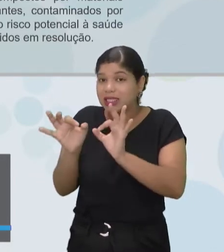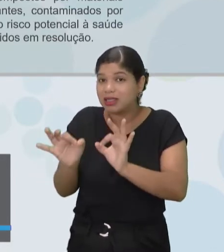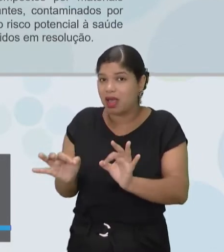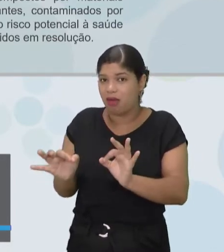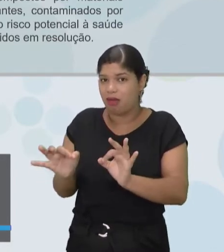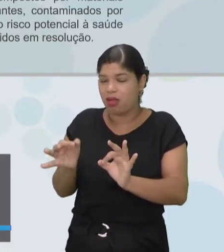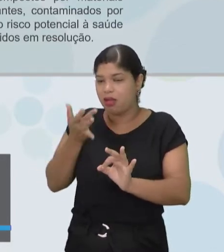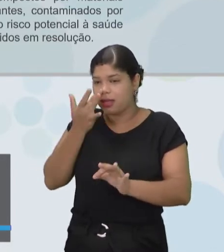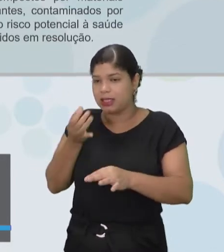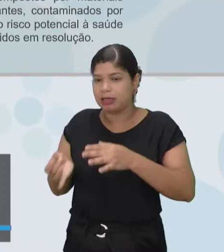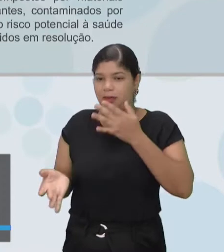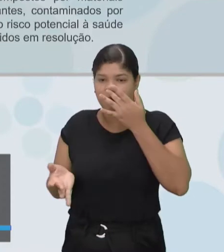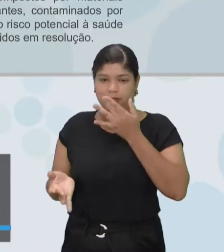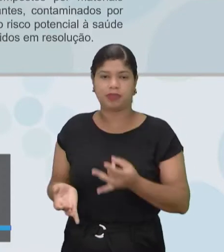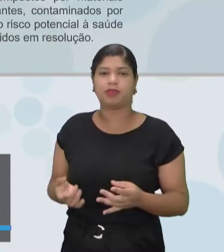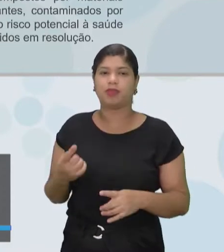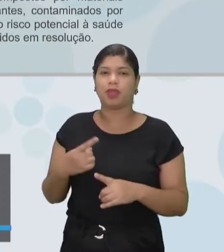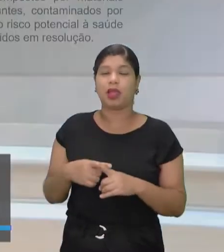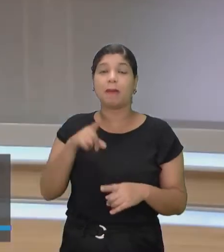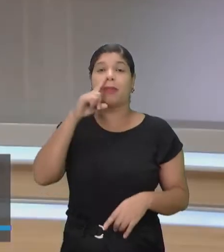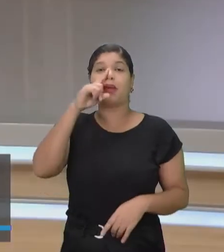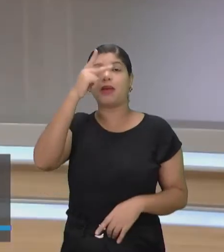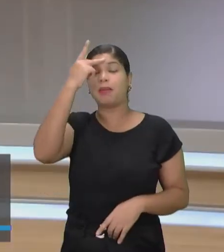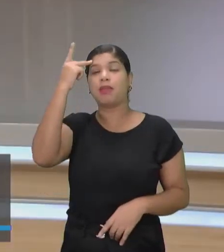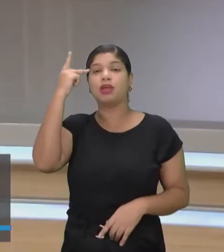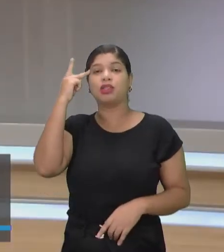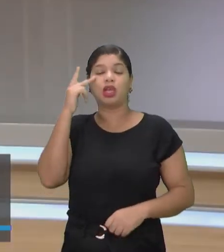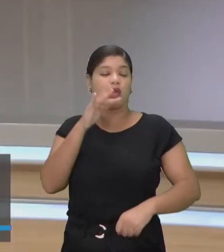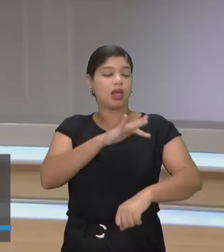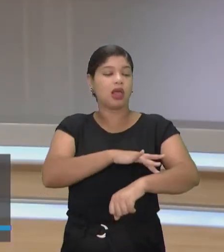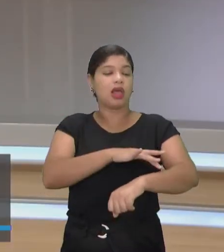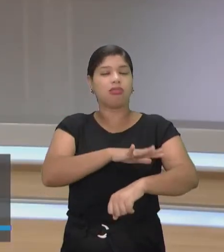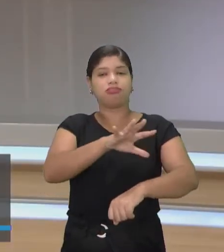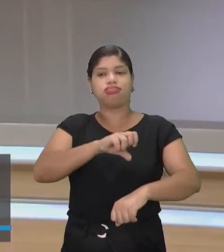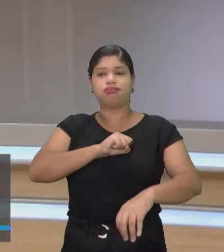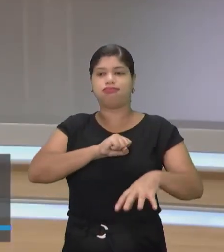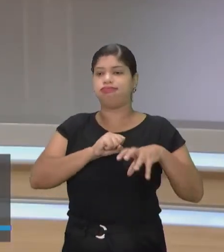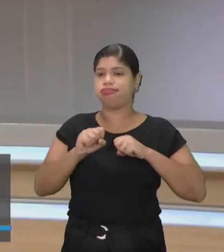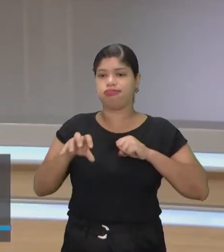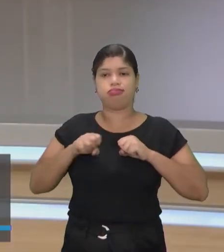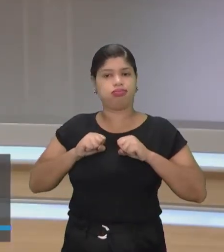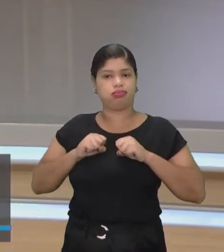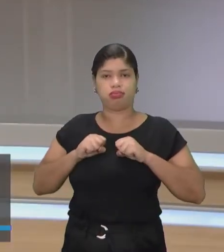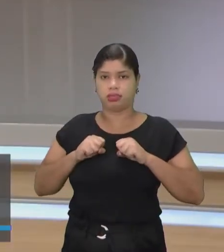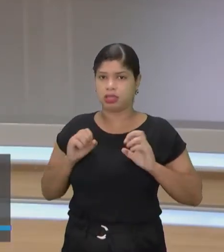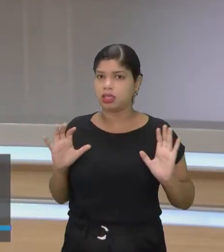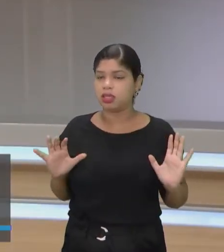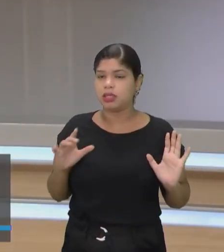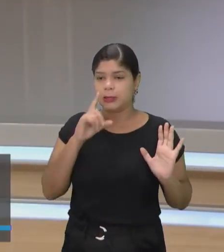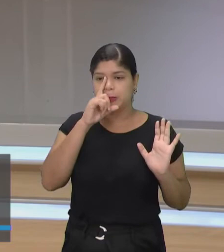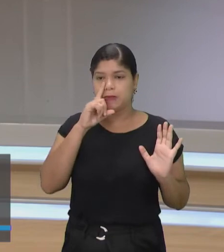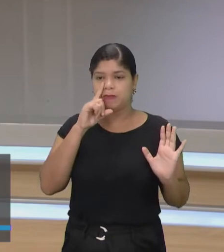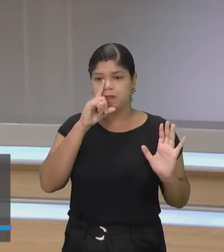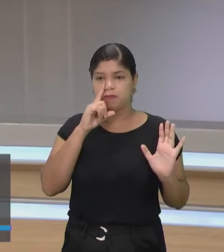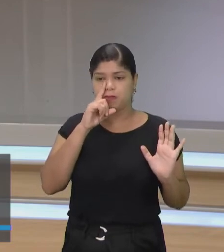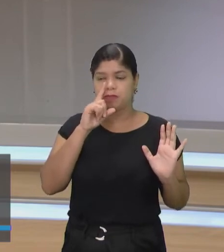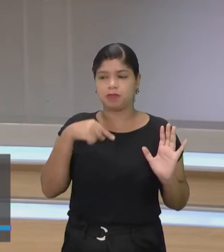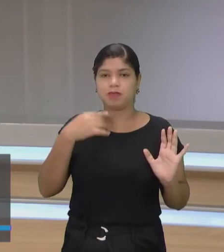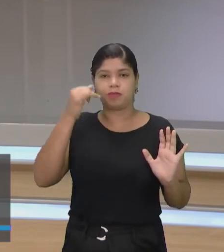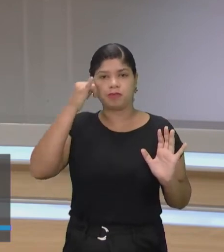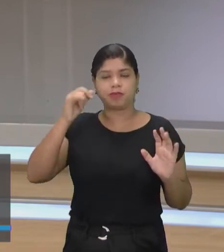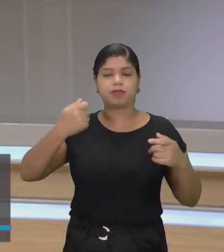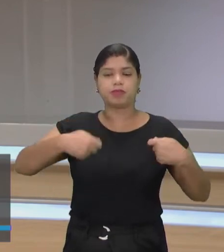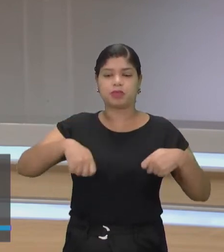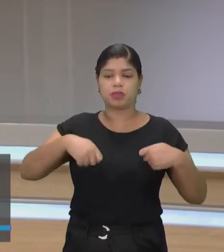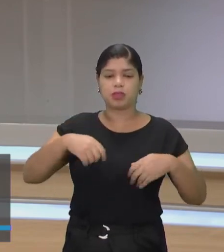especial, porque ele é muito contaminante, ele é muito contagioso para a pessoa que for descartar, que for pegar. Então, o descarte dele